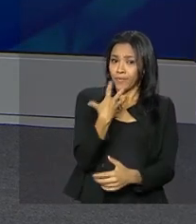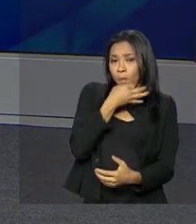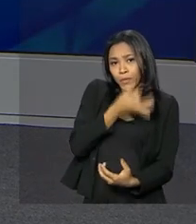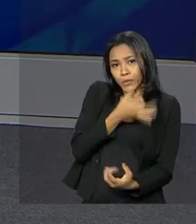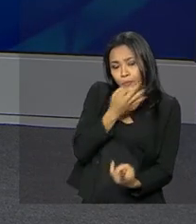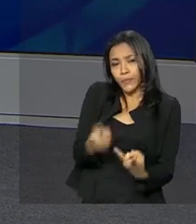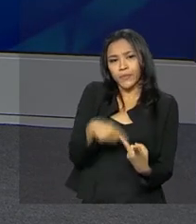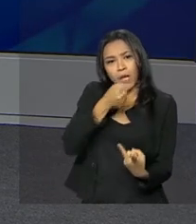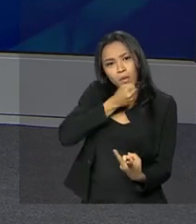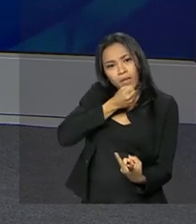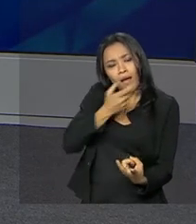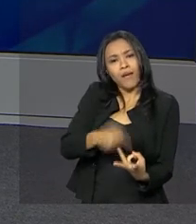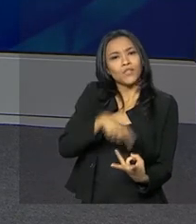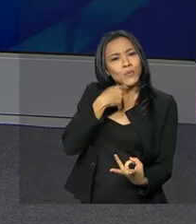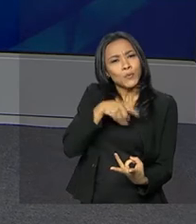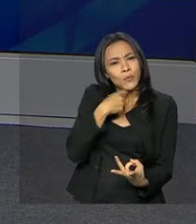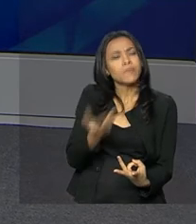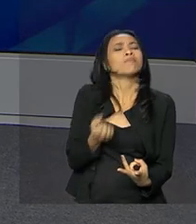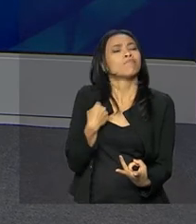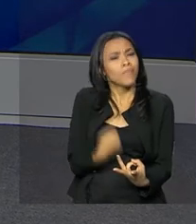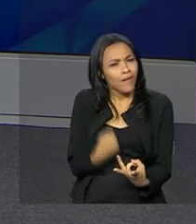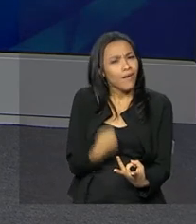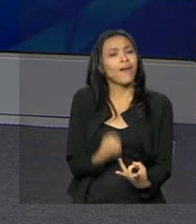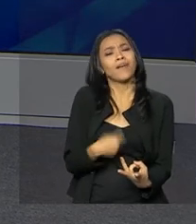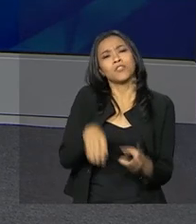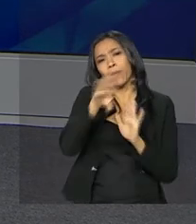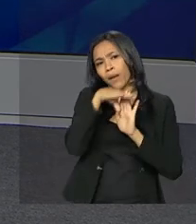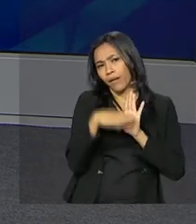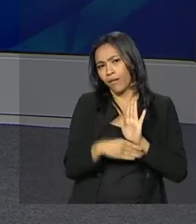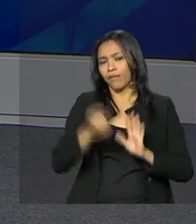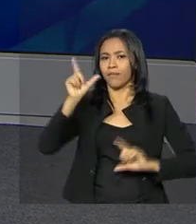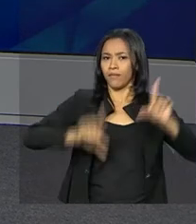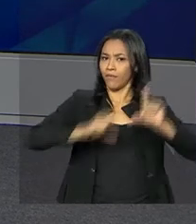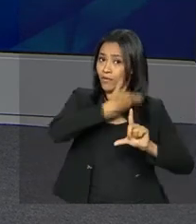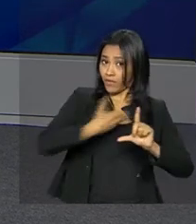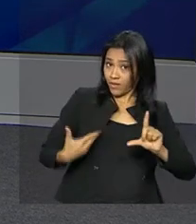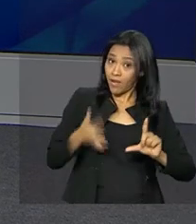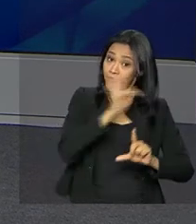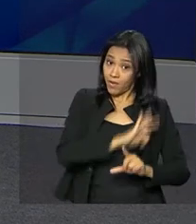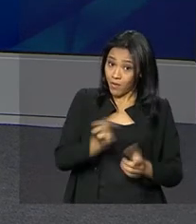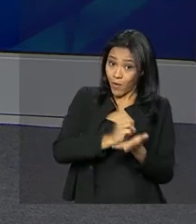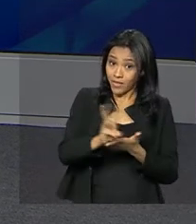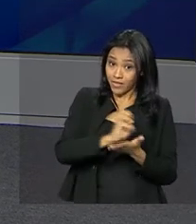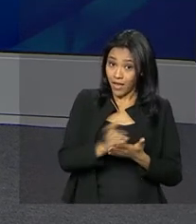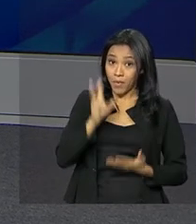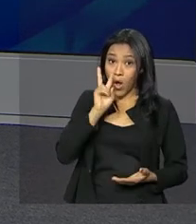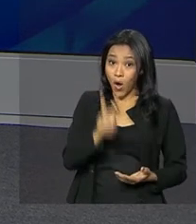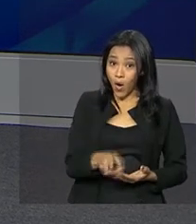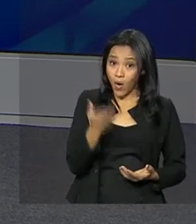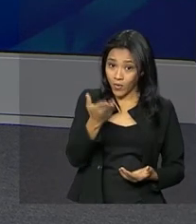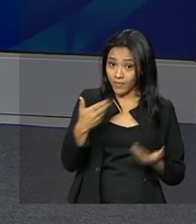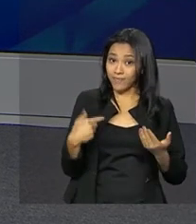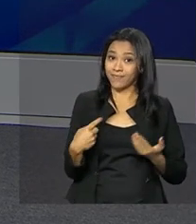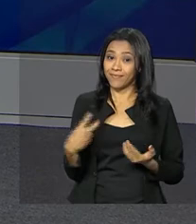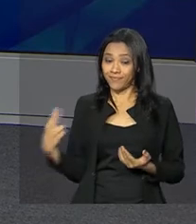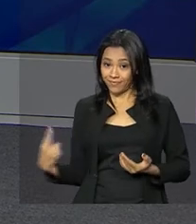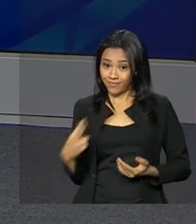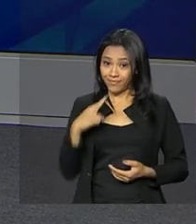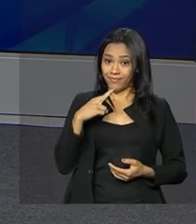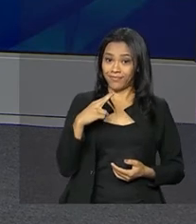de reportagens e dúvidas sobre programas e ações do Governo Federal para o nosso WhatsApp. Anote aí, 61 Brasília